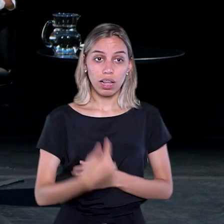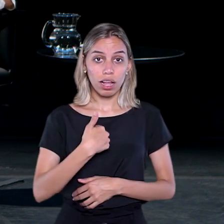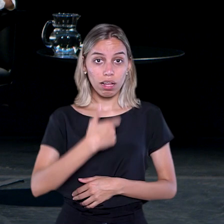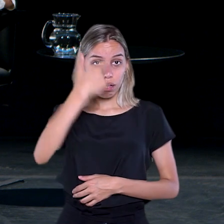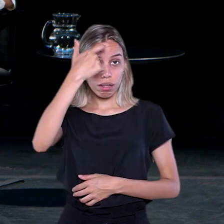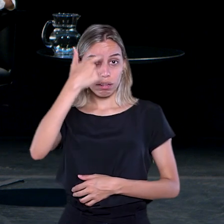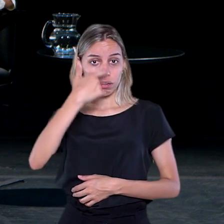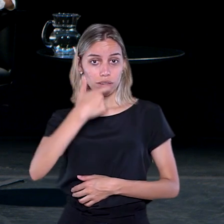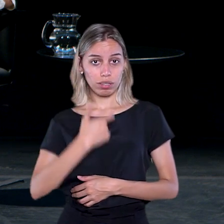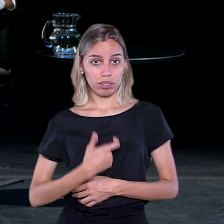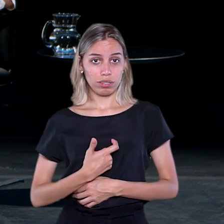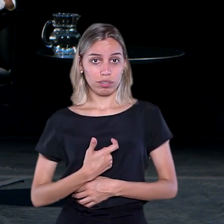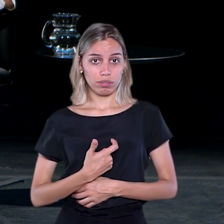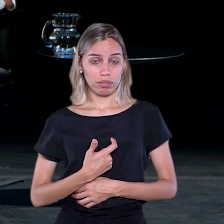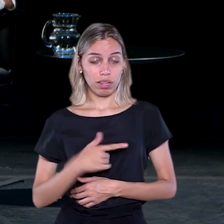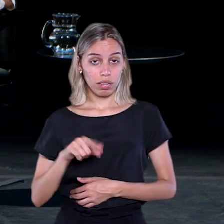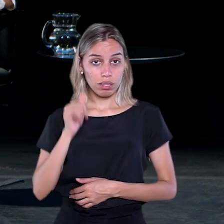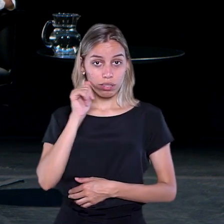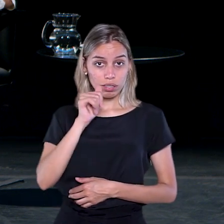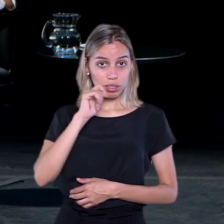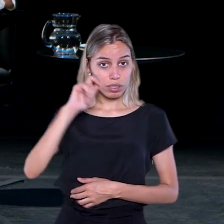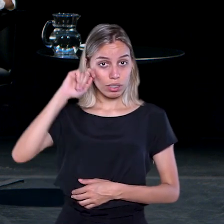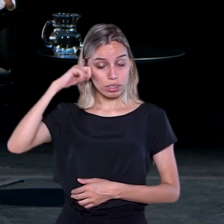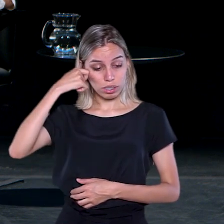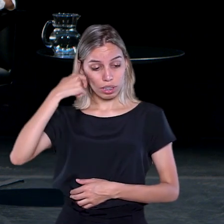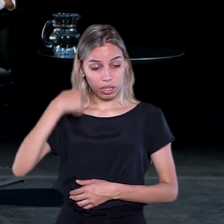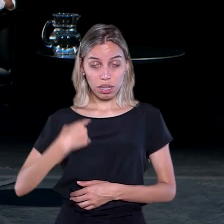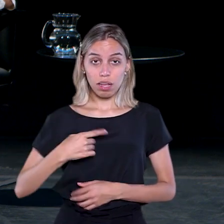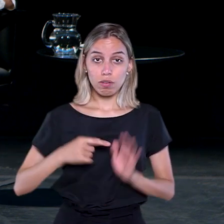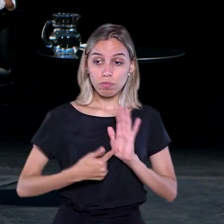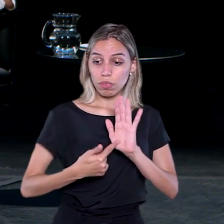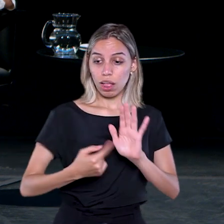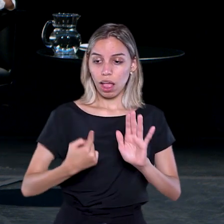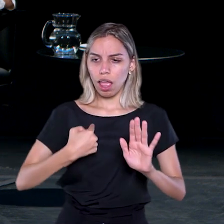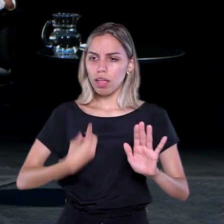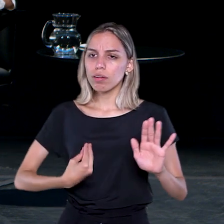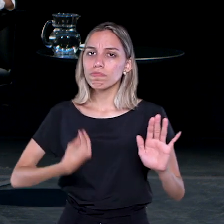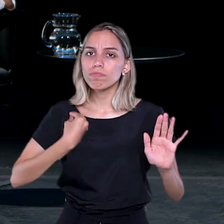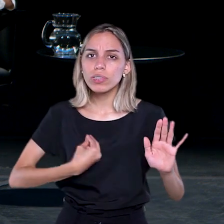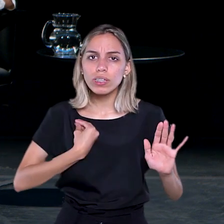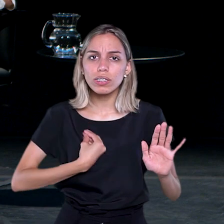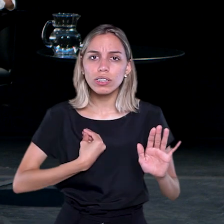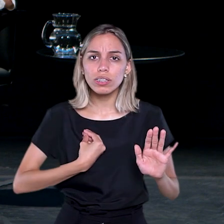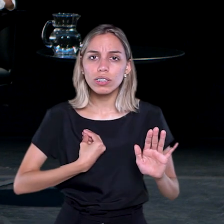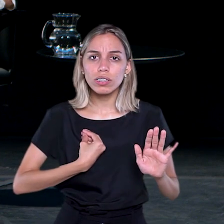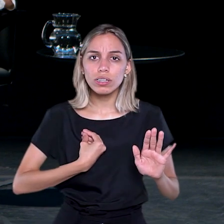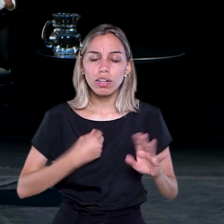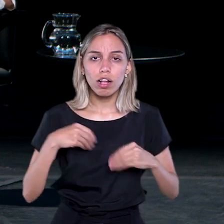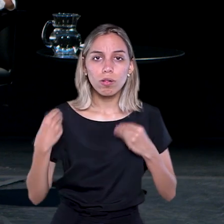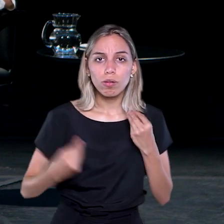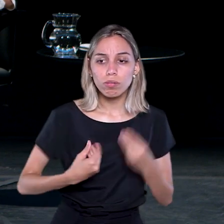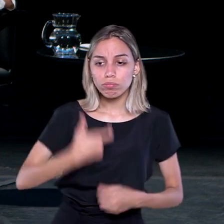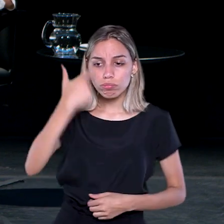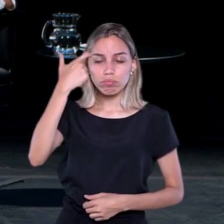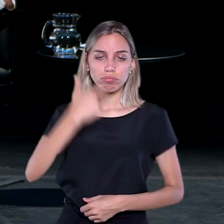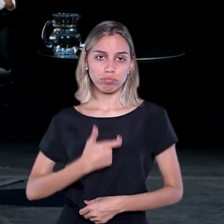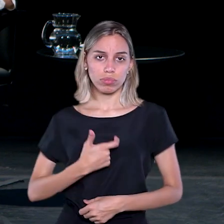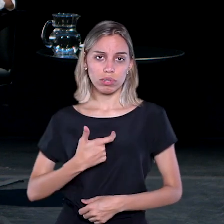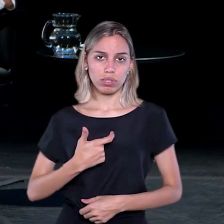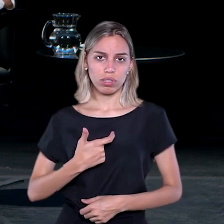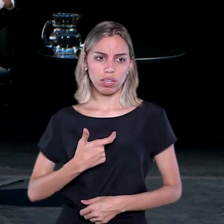Afonso mencionou isso aqui, eu me concentro na discussão sobre solidão institucional, que é